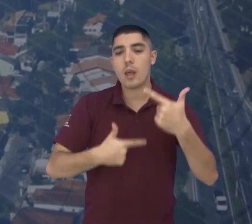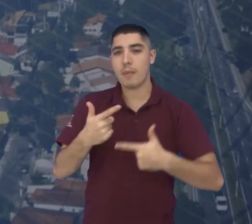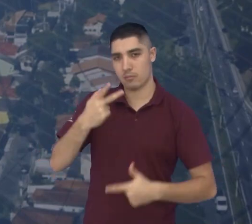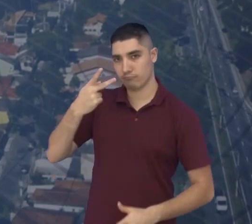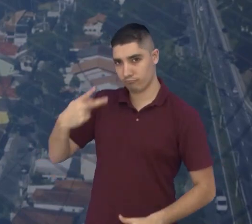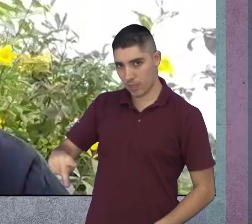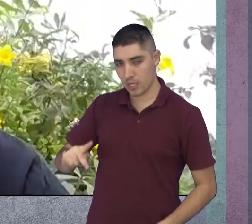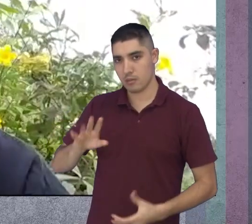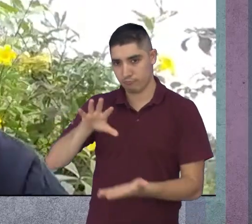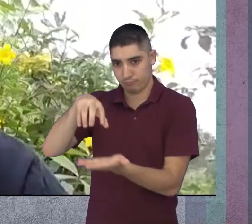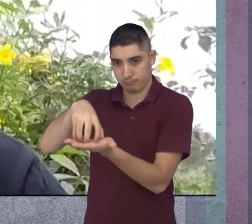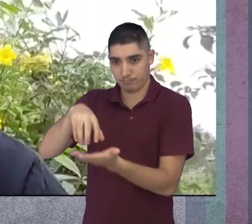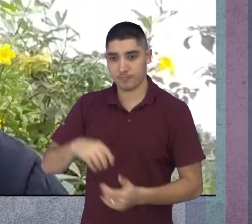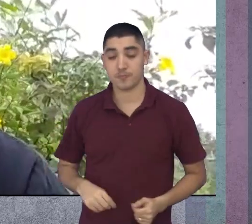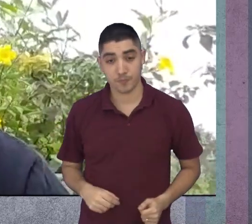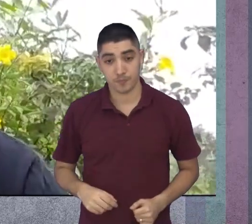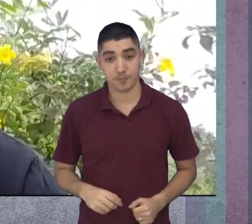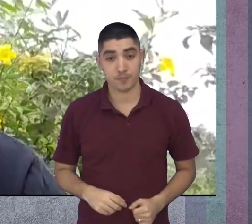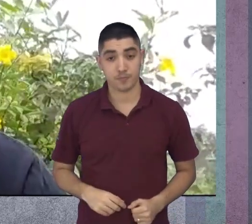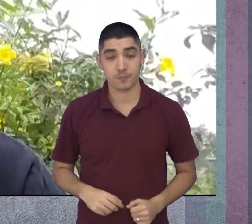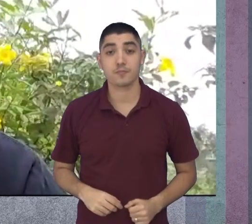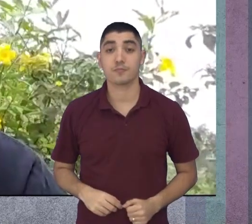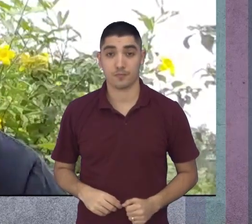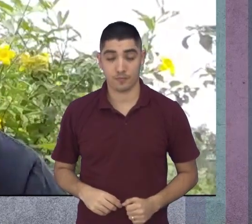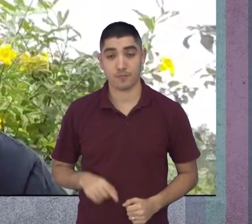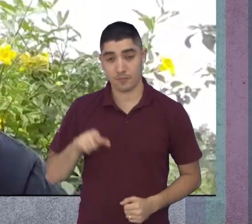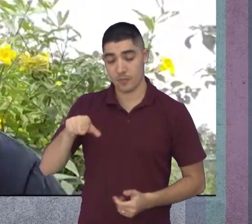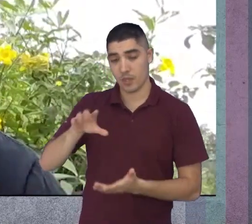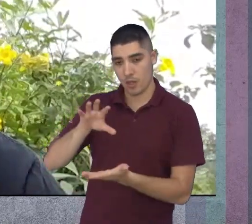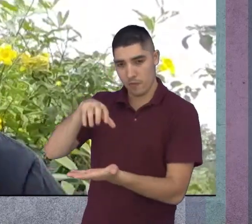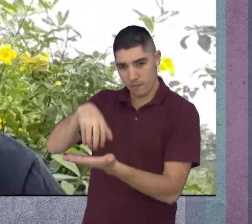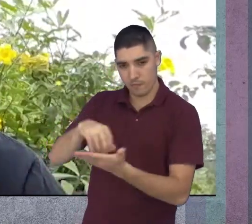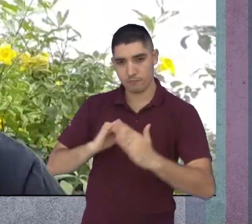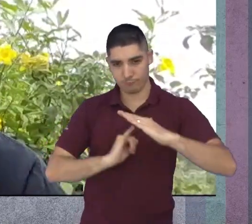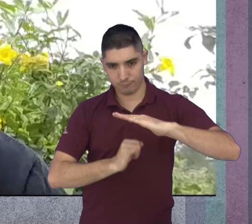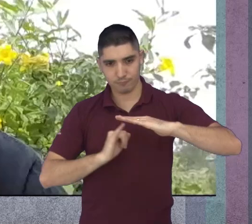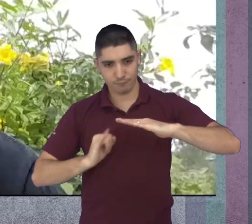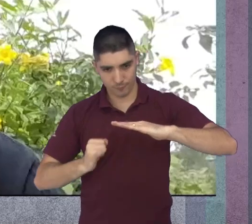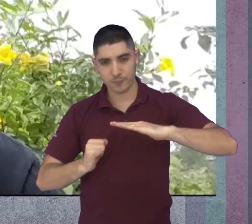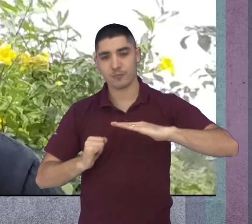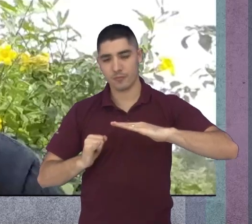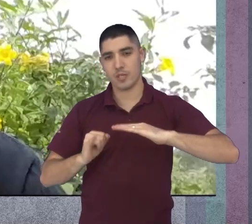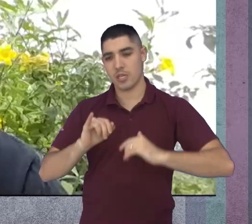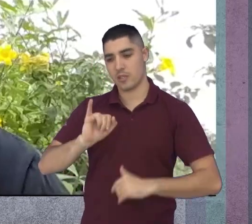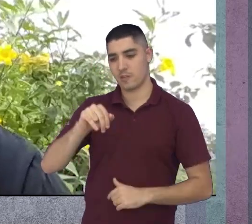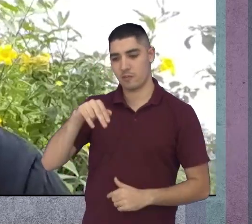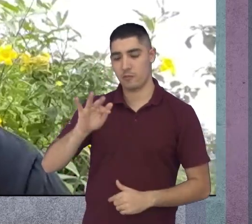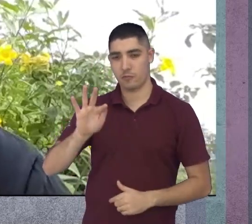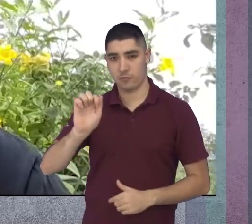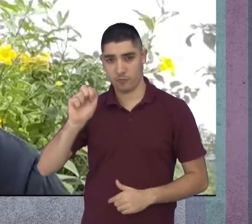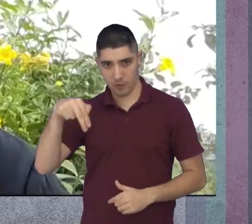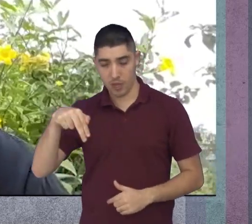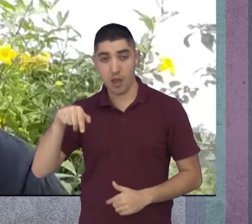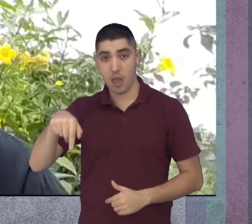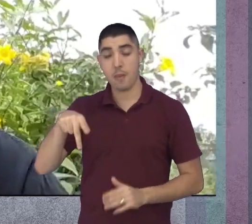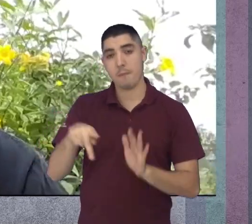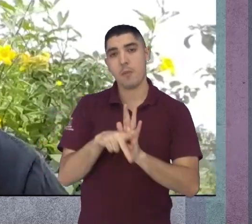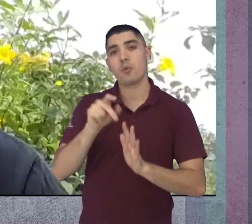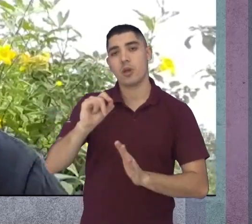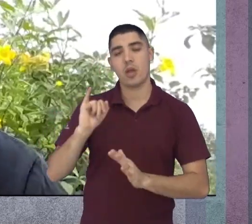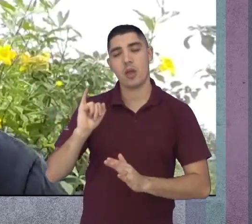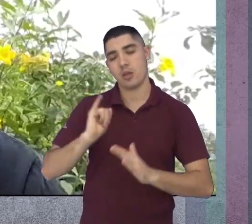então. O IFAM, o Instituto do Patrimônio Histórico e Artístico Nacional, ele foi